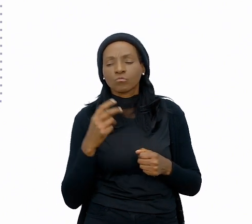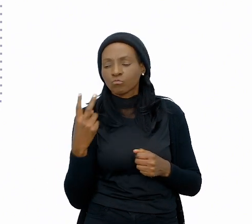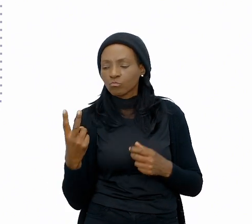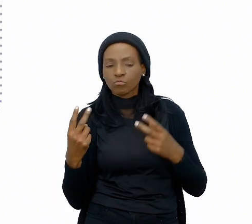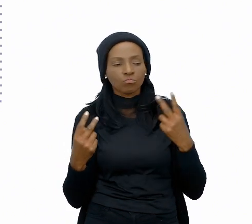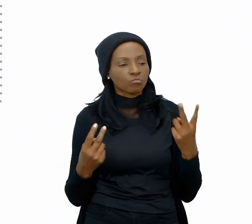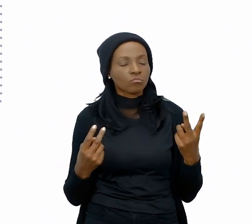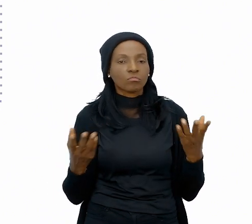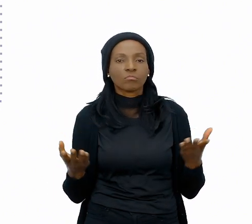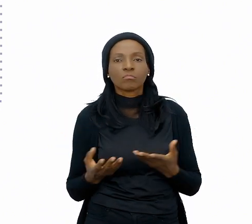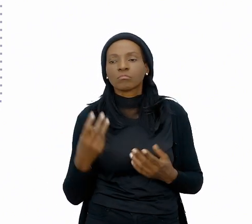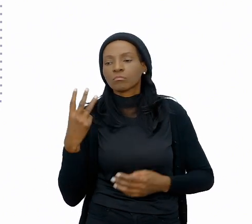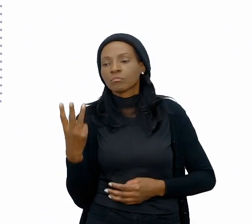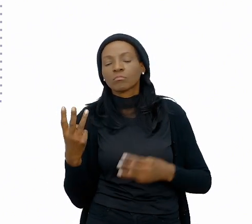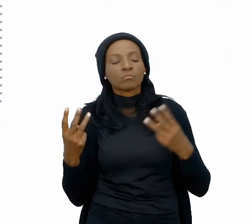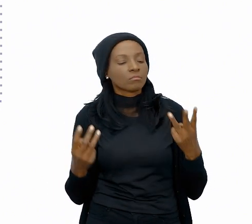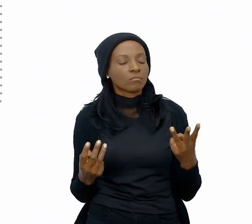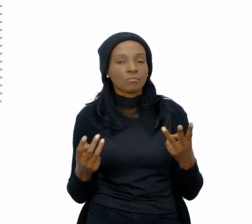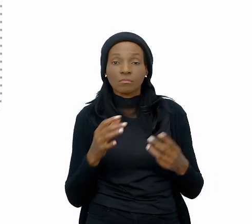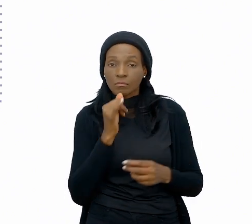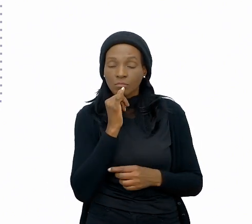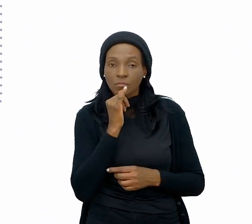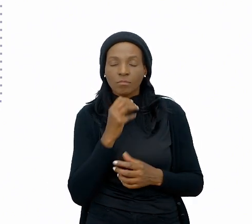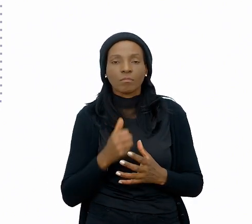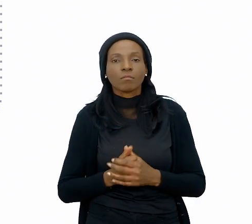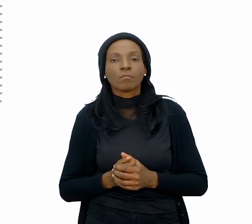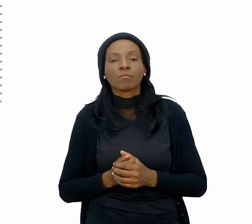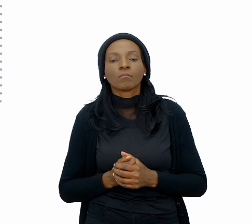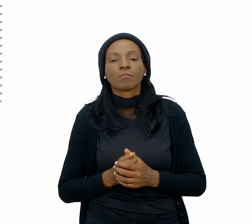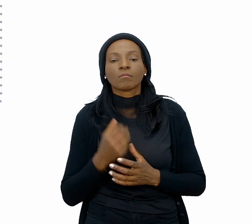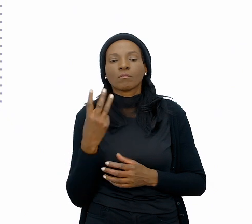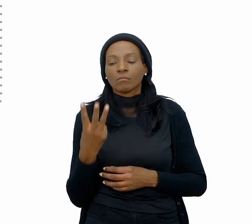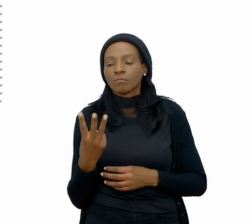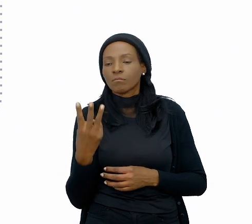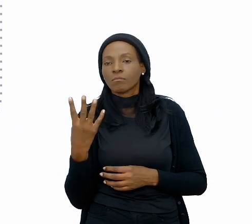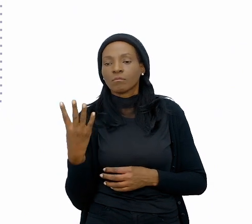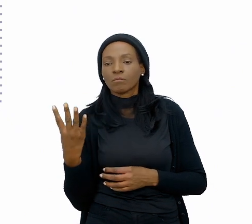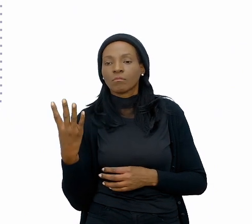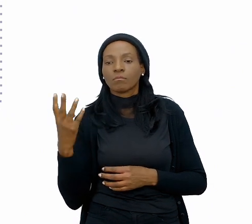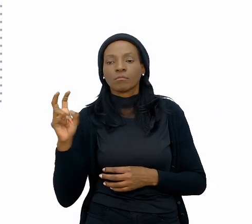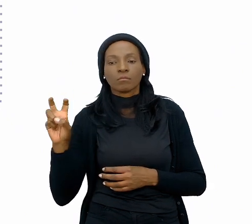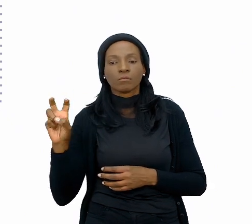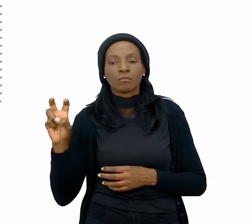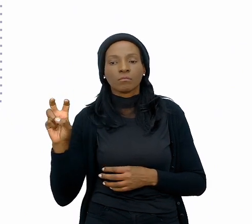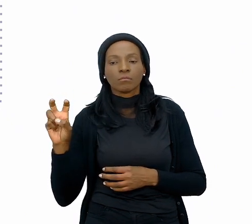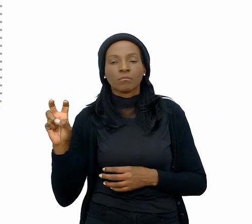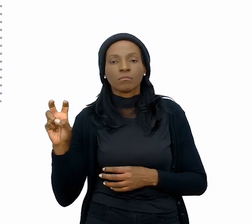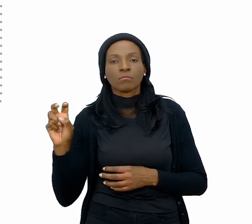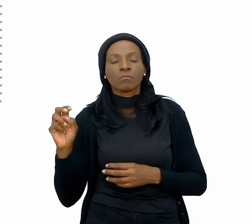eu vou fazer com 3 algarismos. Por exemplo, o 345 e o